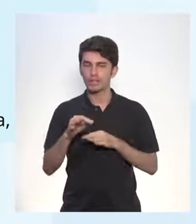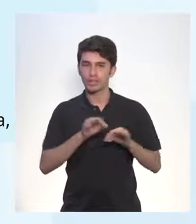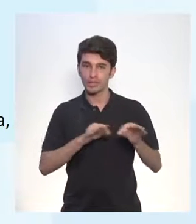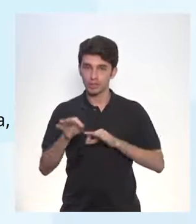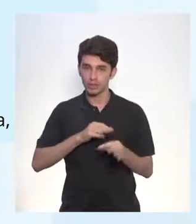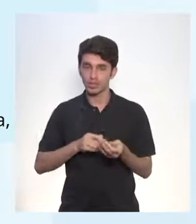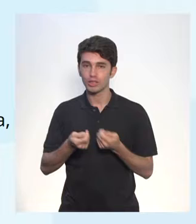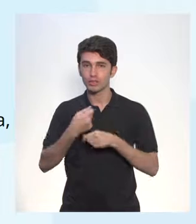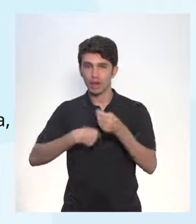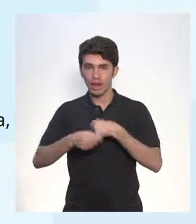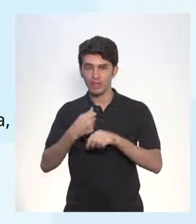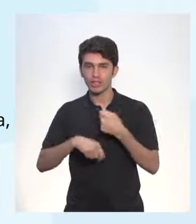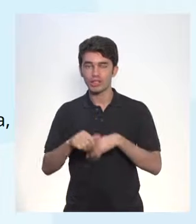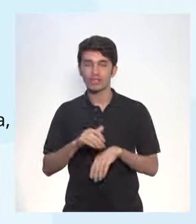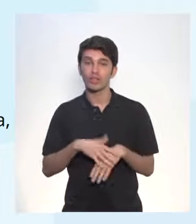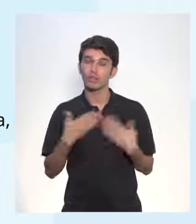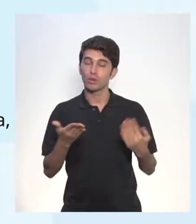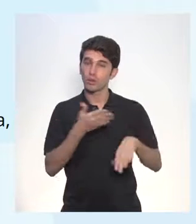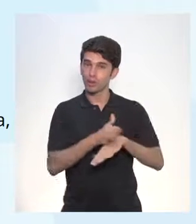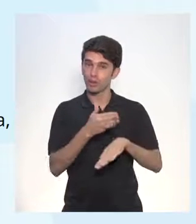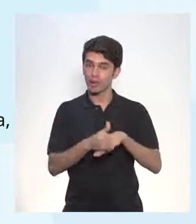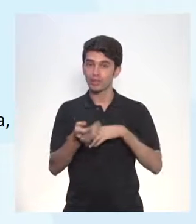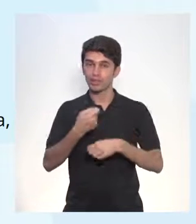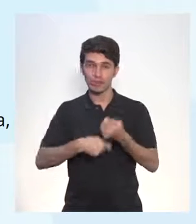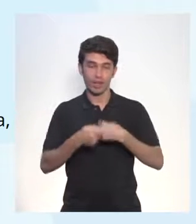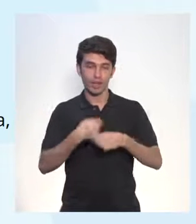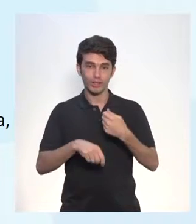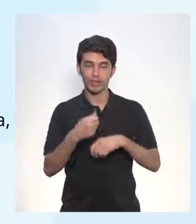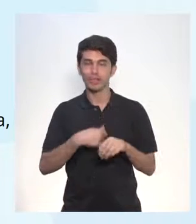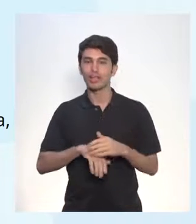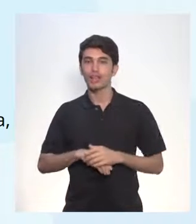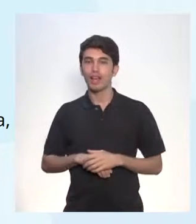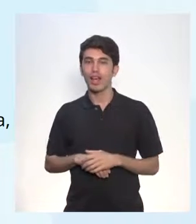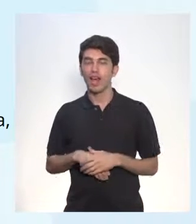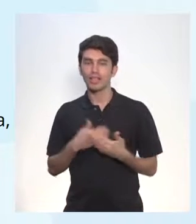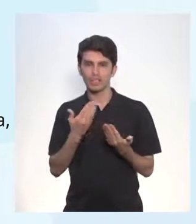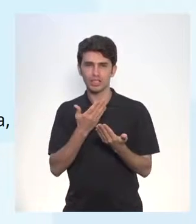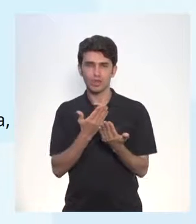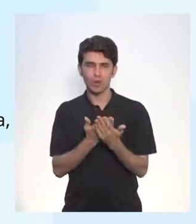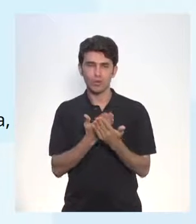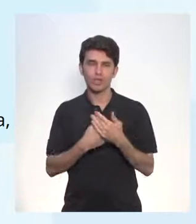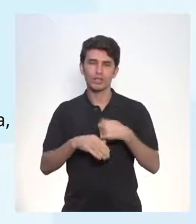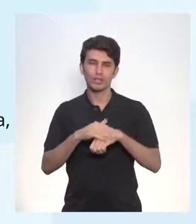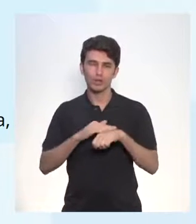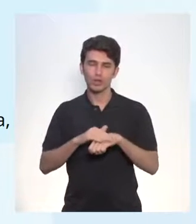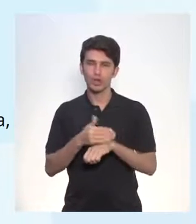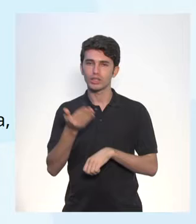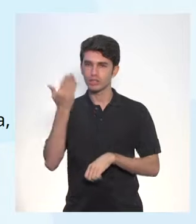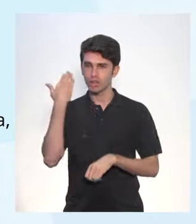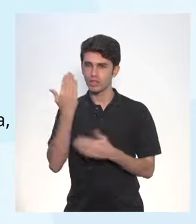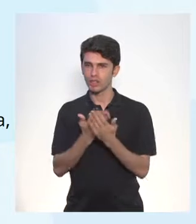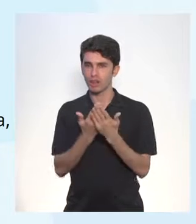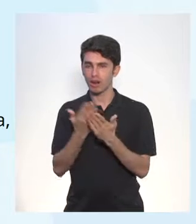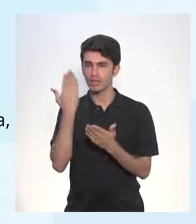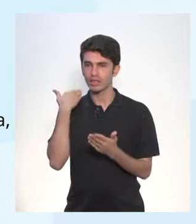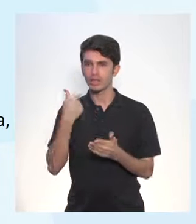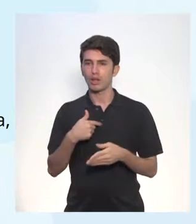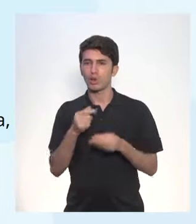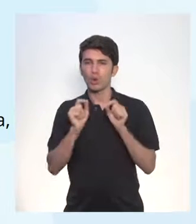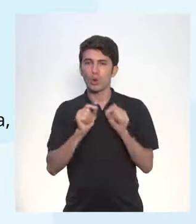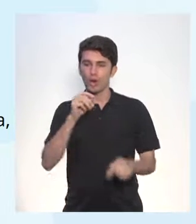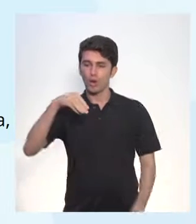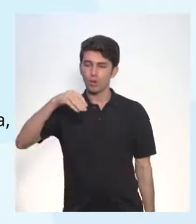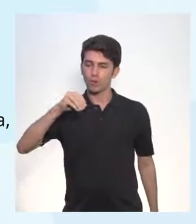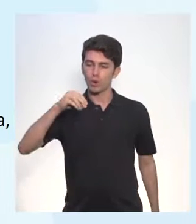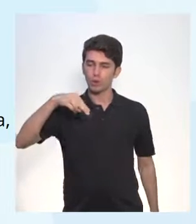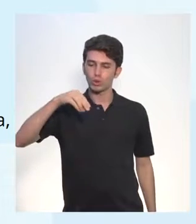práticas mercantilistas, nós falamos na aula anterior, onde explicamos o que é o monopólio, a balança comercial favorável, entre